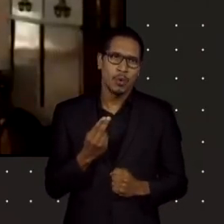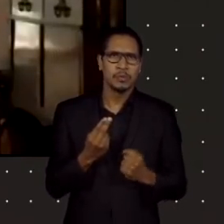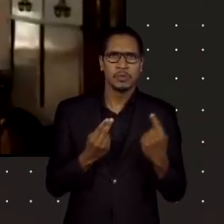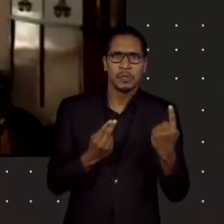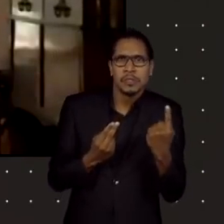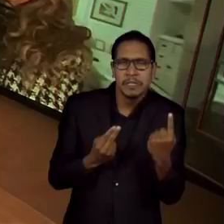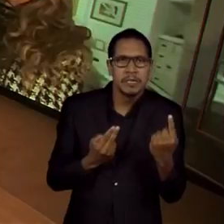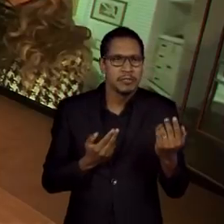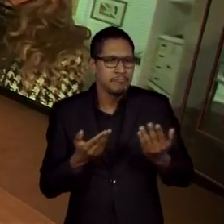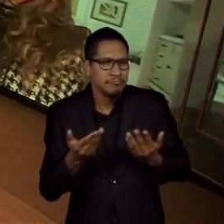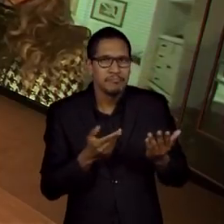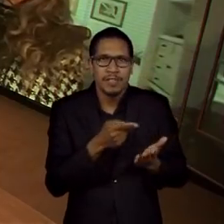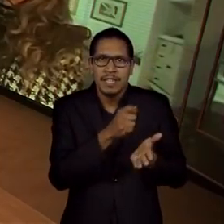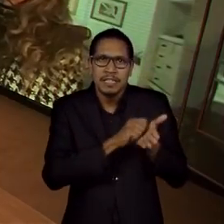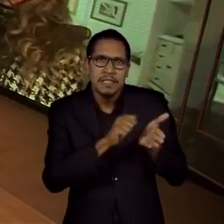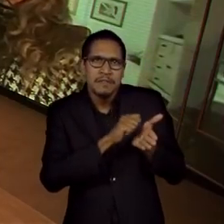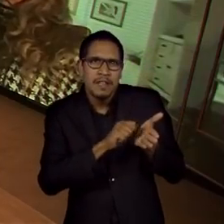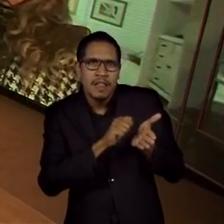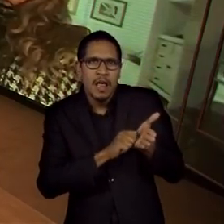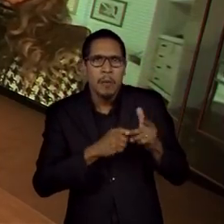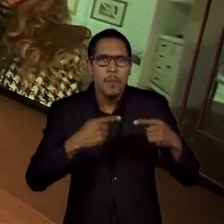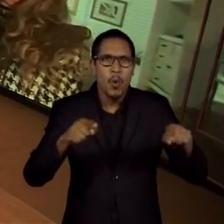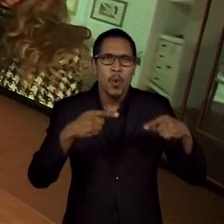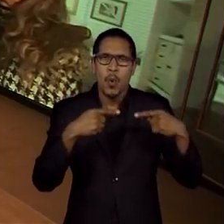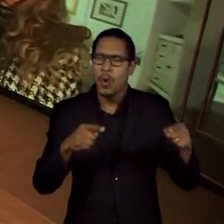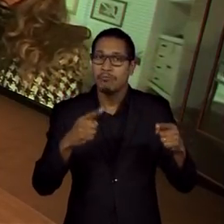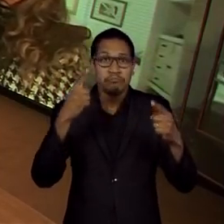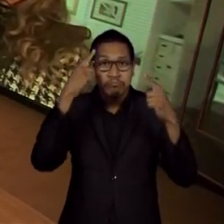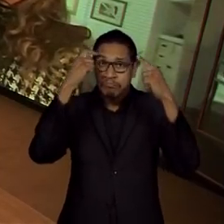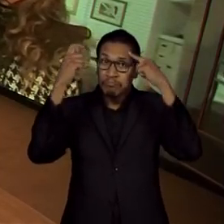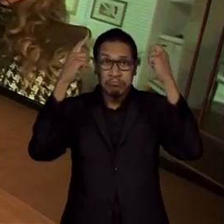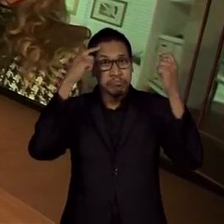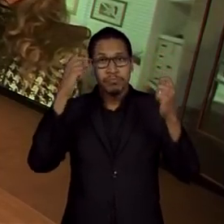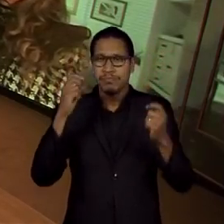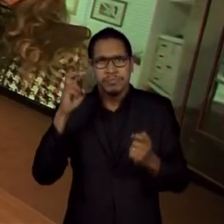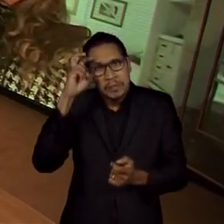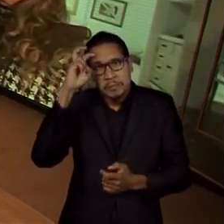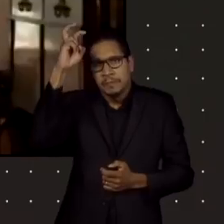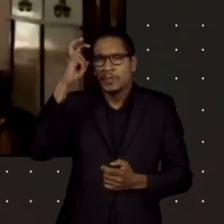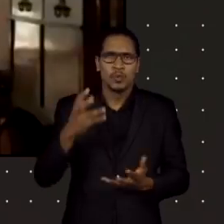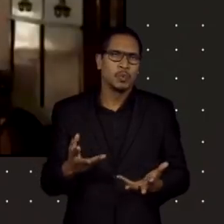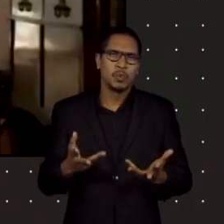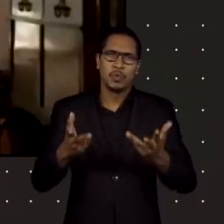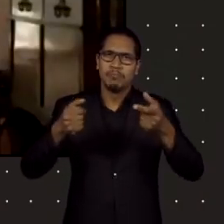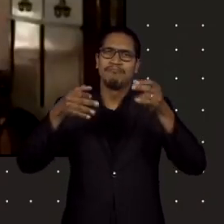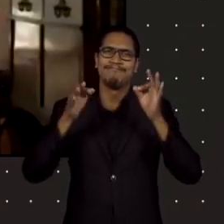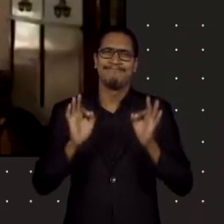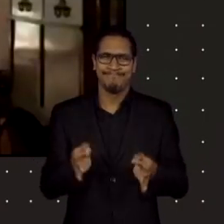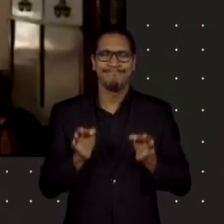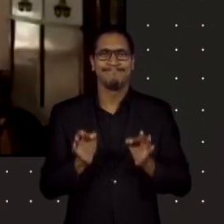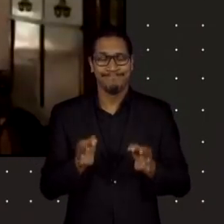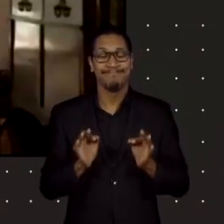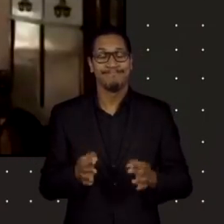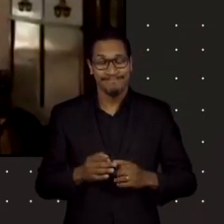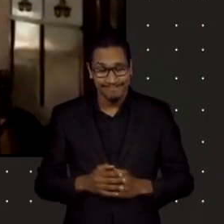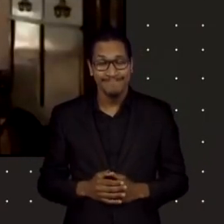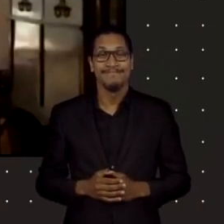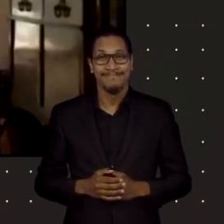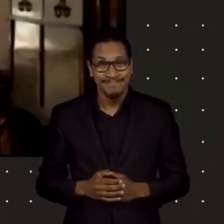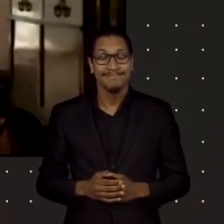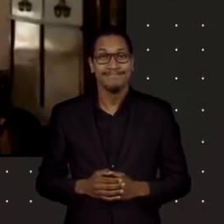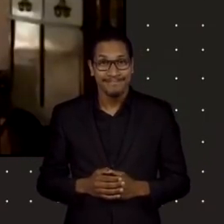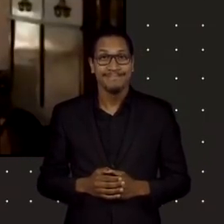As suas composições, criativo, um artista fantástico. Também